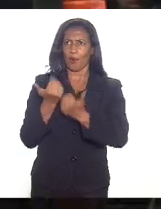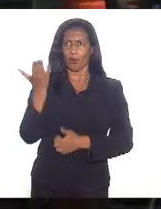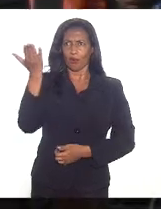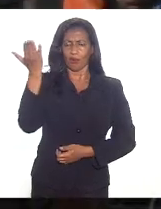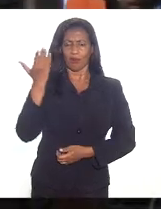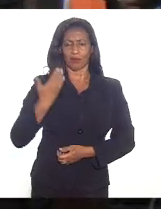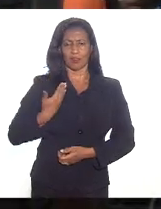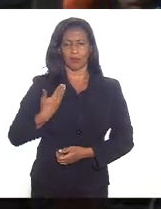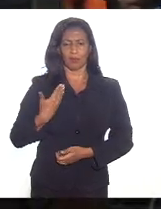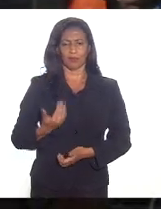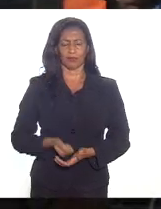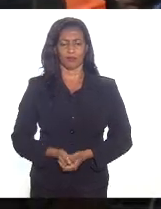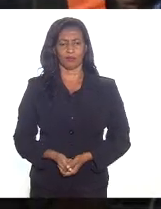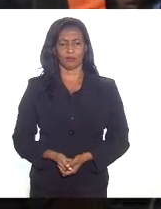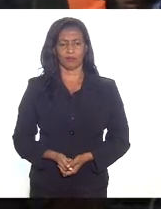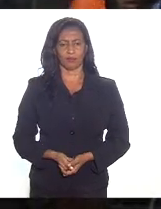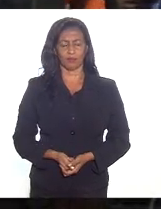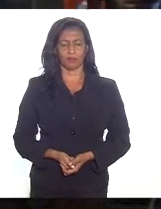Deputado, agora sim,